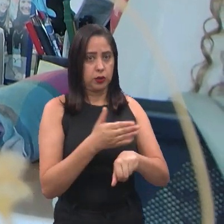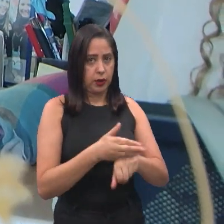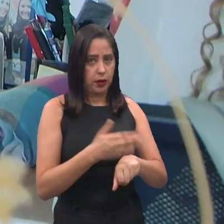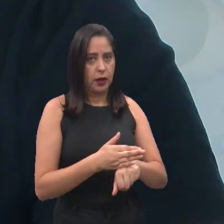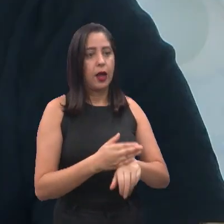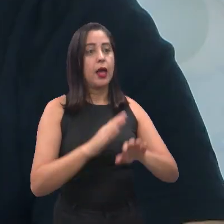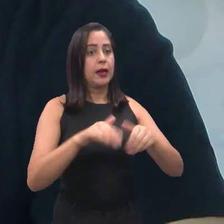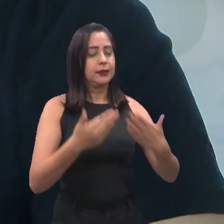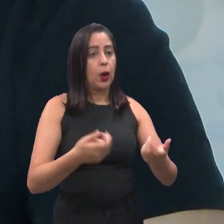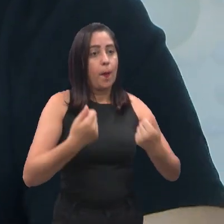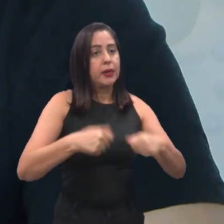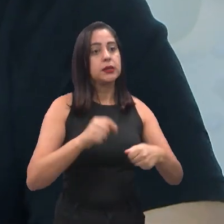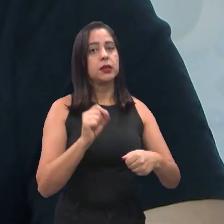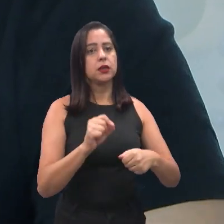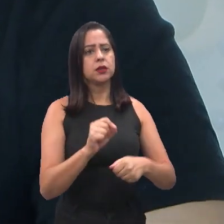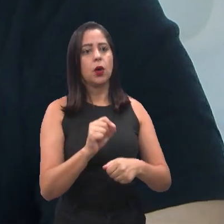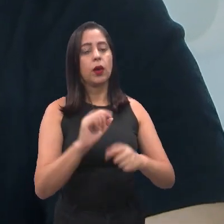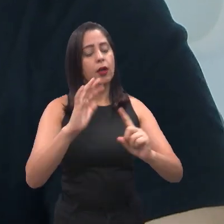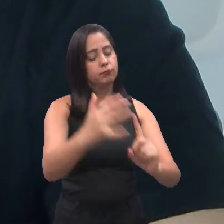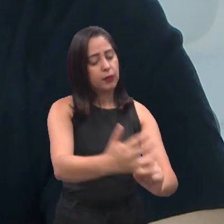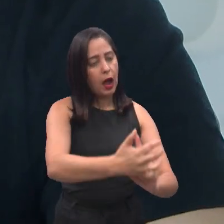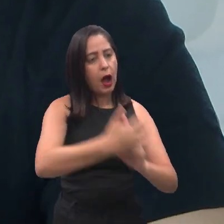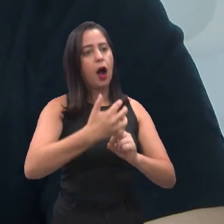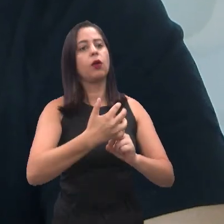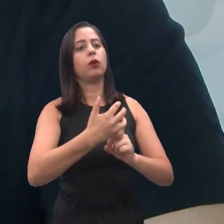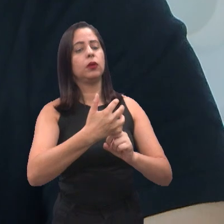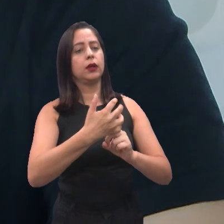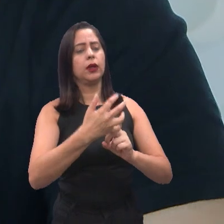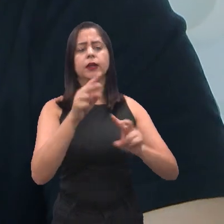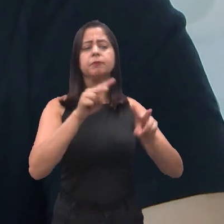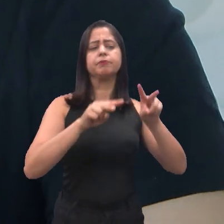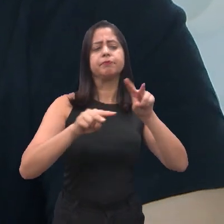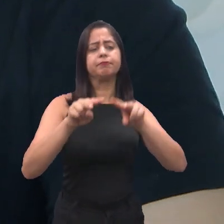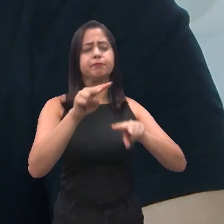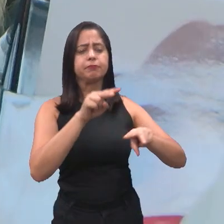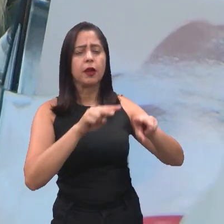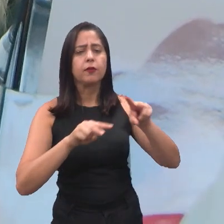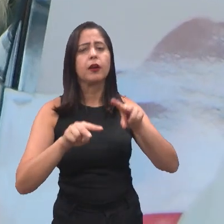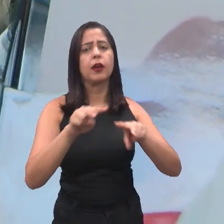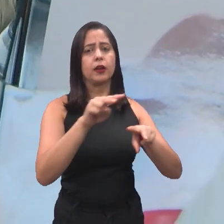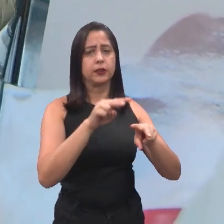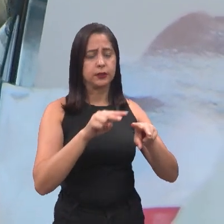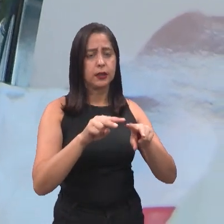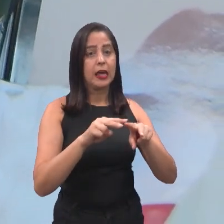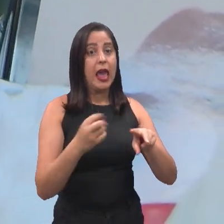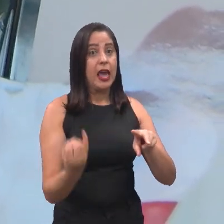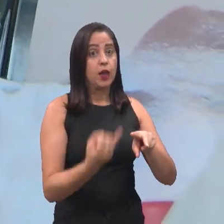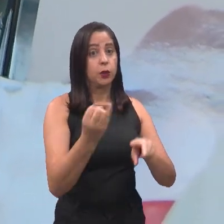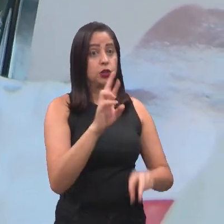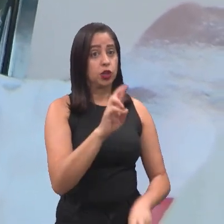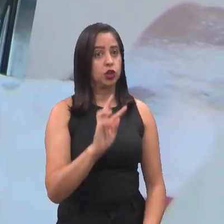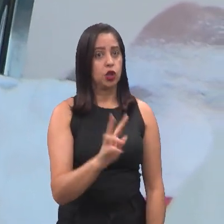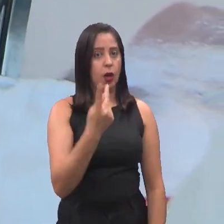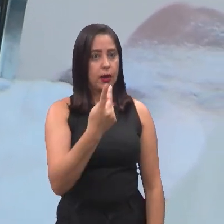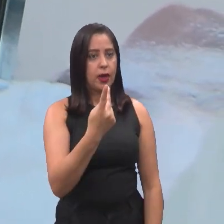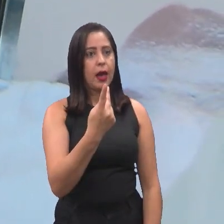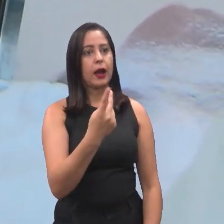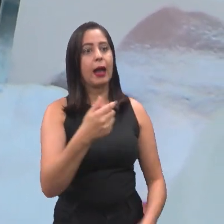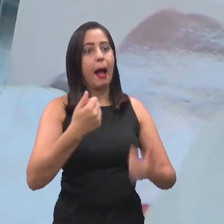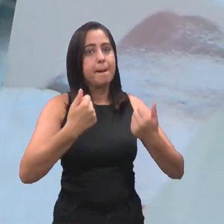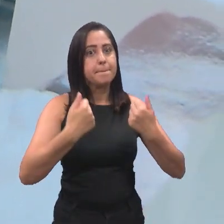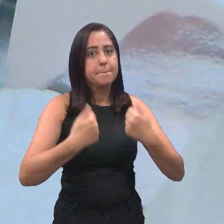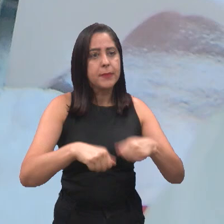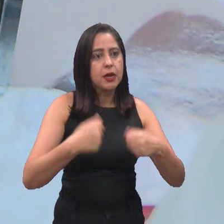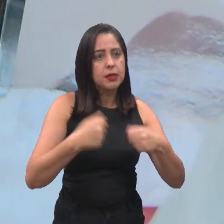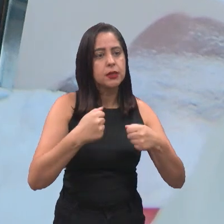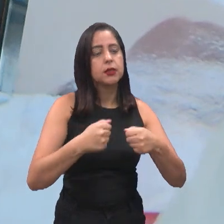mapear, monitorar, acolher e direcionar. Então, no sentido de mapear, é importante que o RH esteja próximo aos líderes para